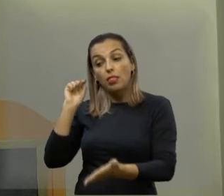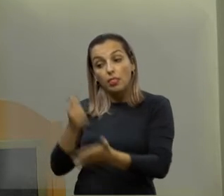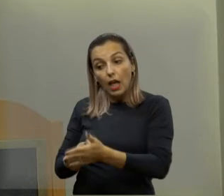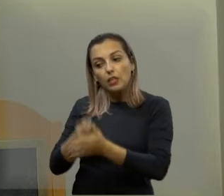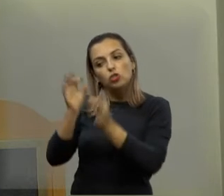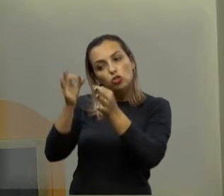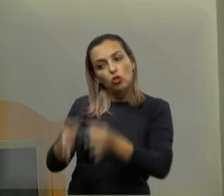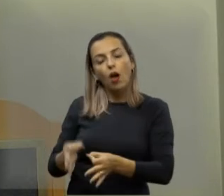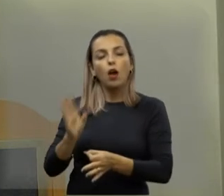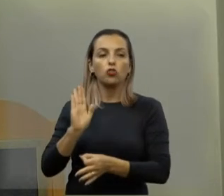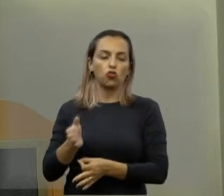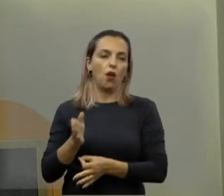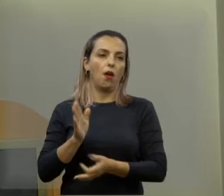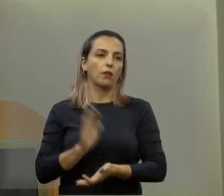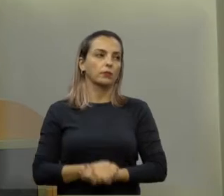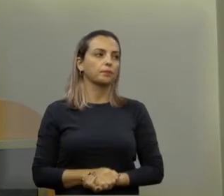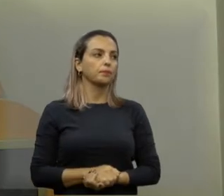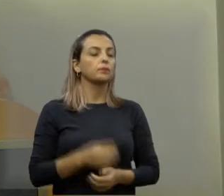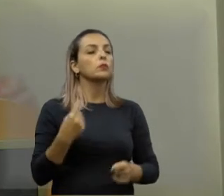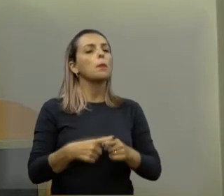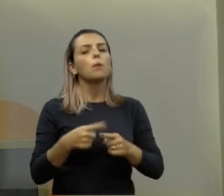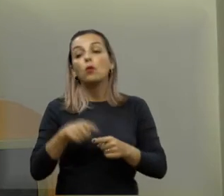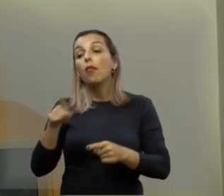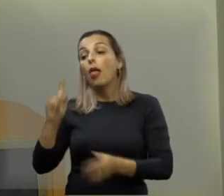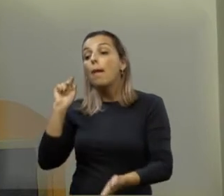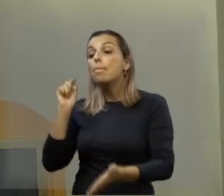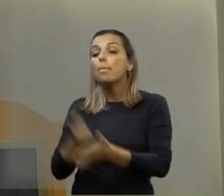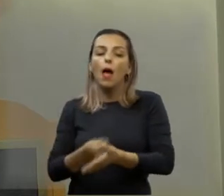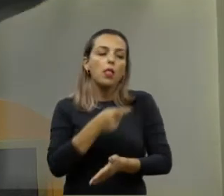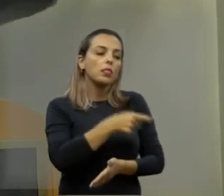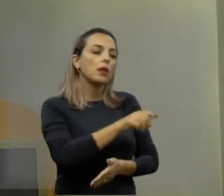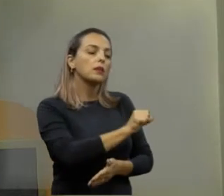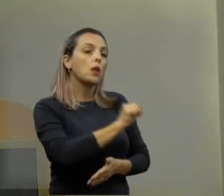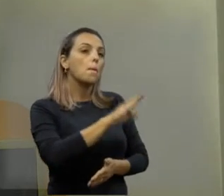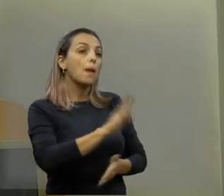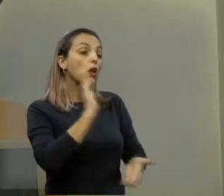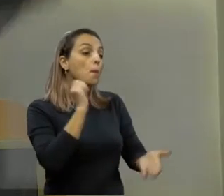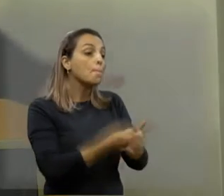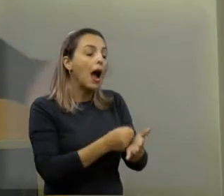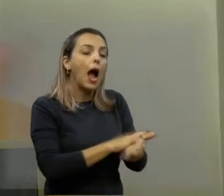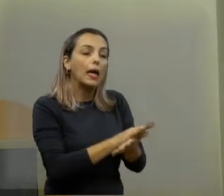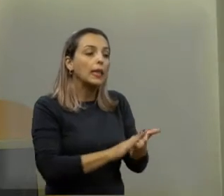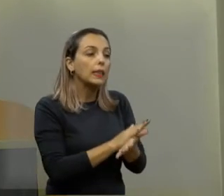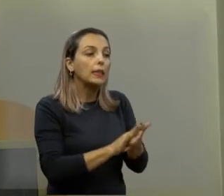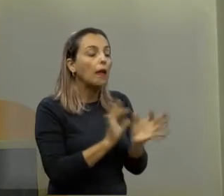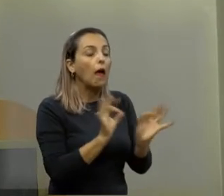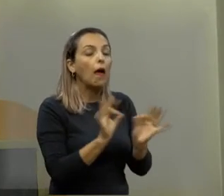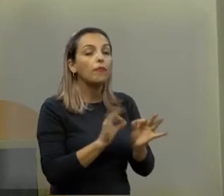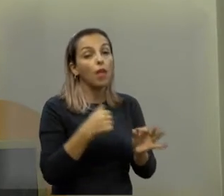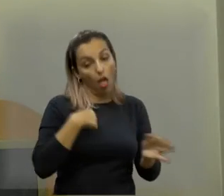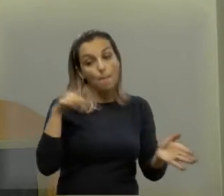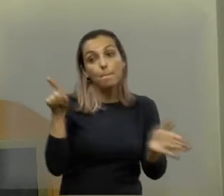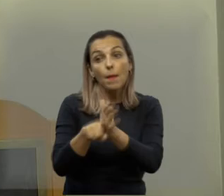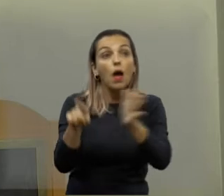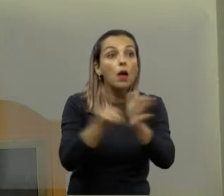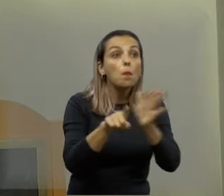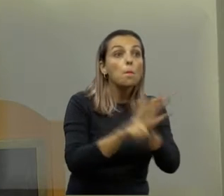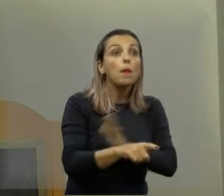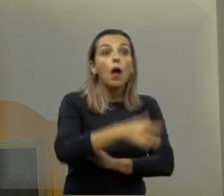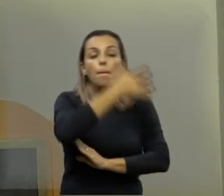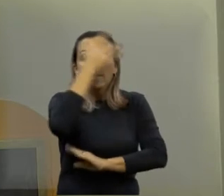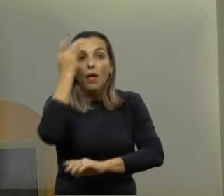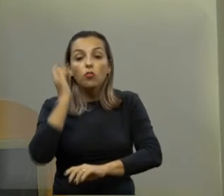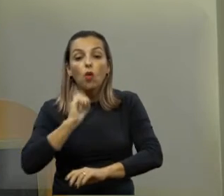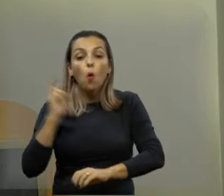já paga e por que lá paga e não São Bento não paga essa é a pergunta eu quero fazer para casa alguém tem que subir aqui me